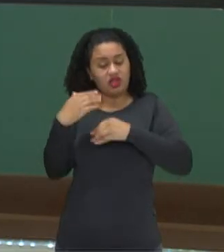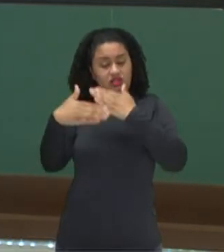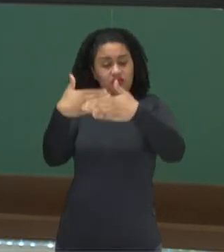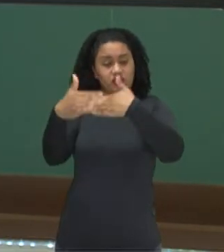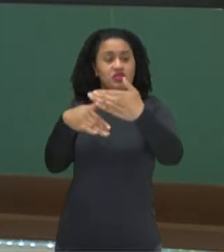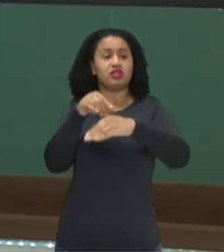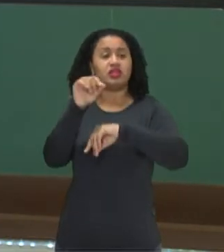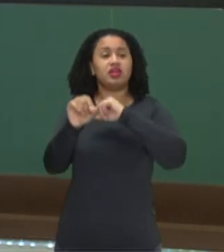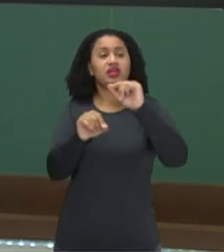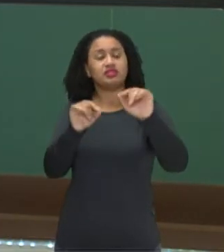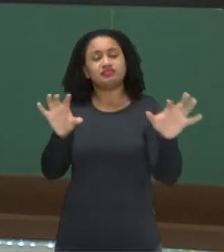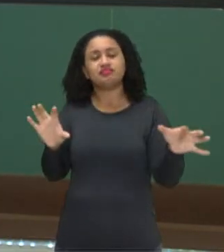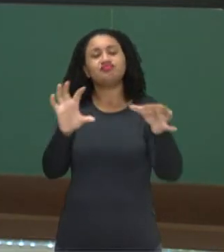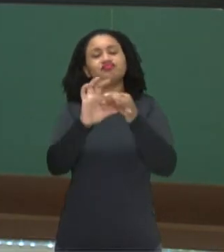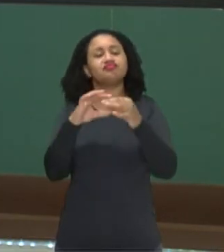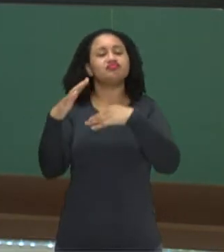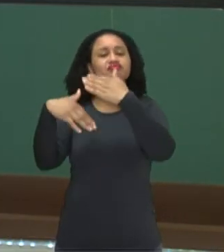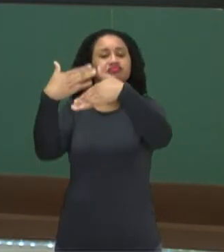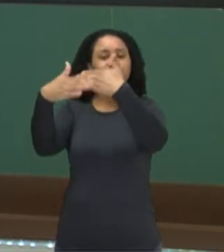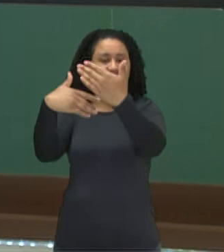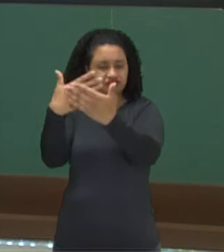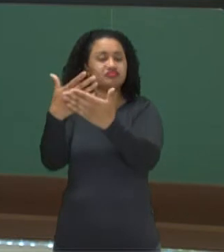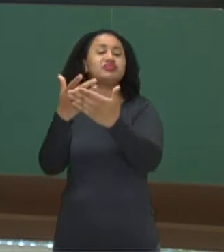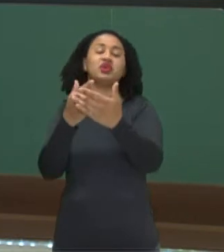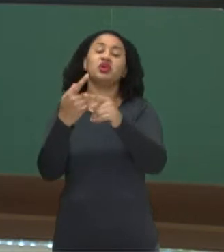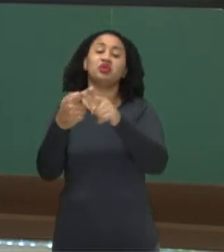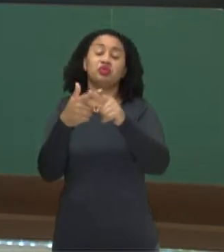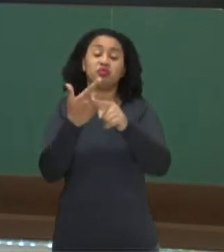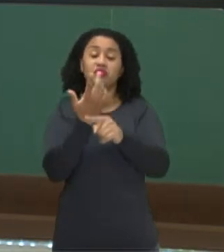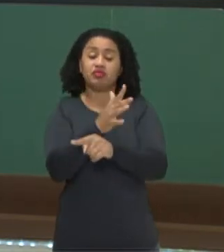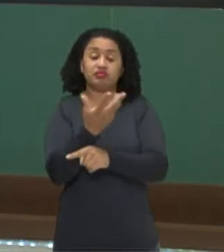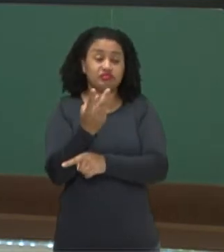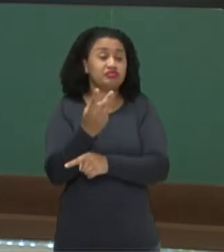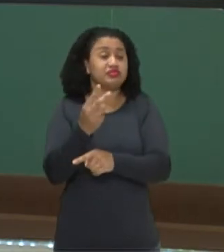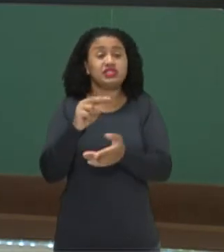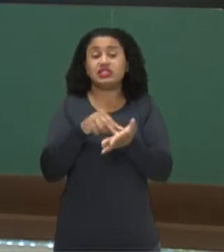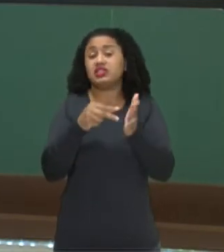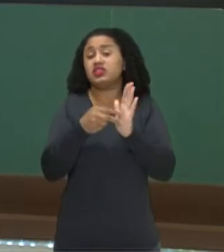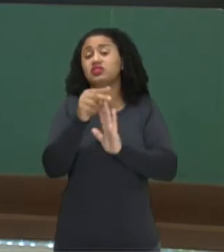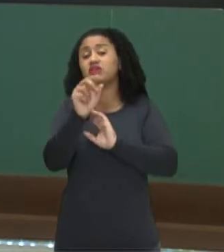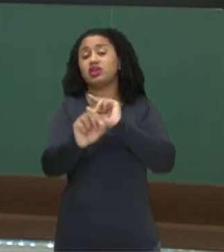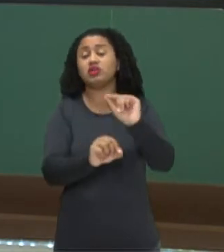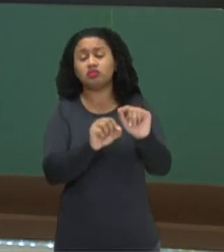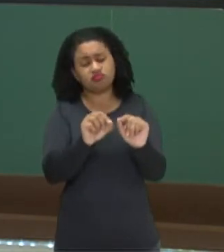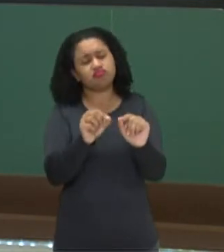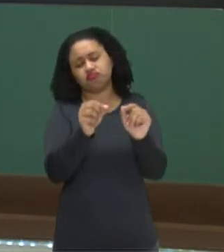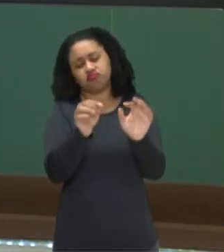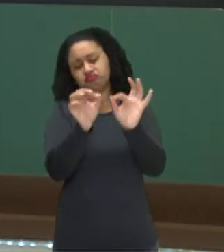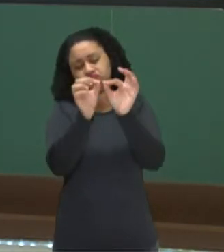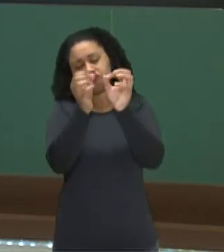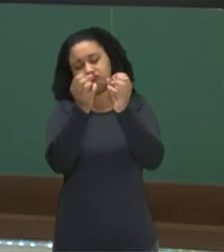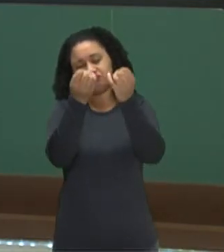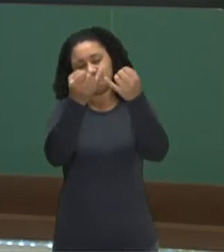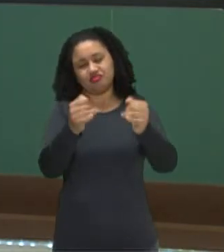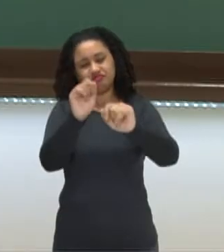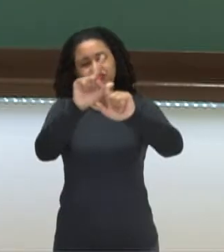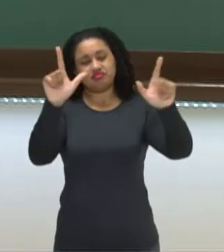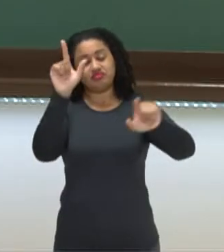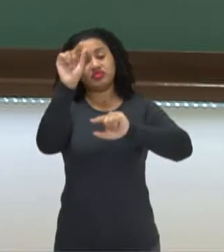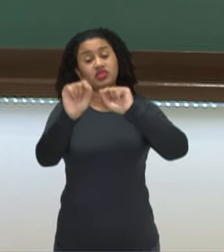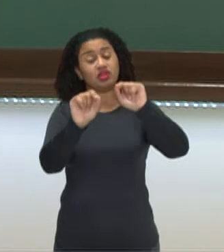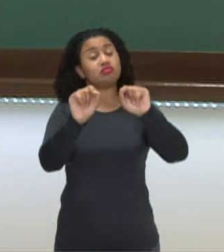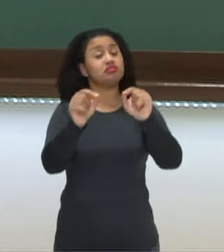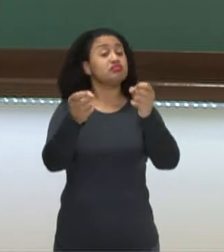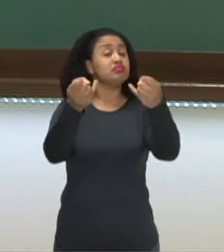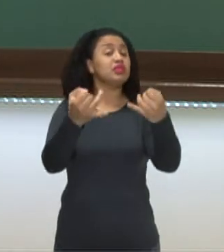processo todo de convergência evolutiva. Ou seja, em palavras mais simples, né,